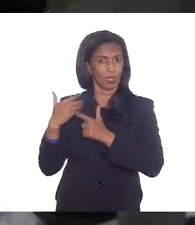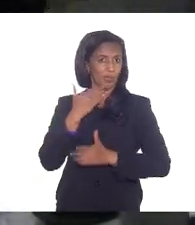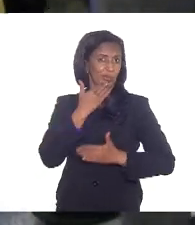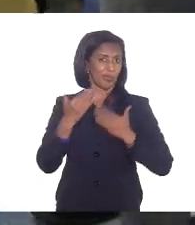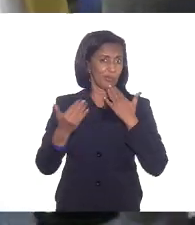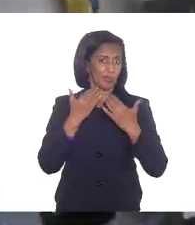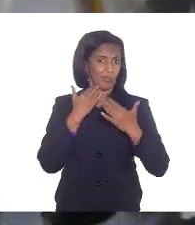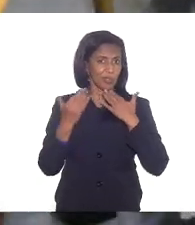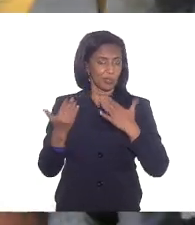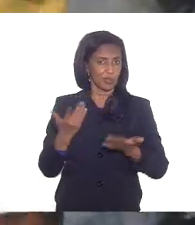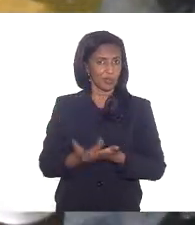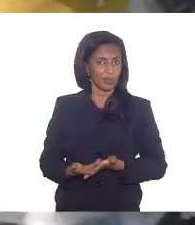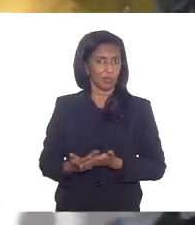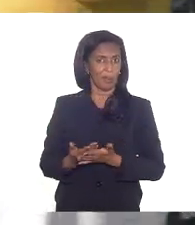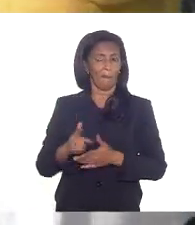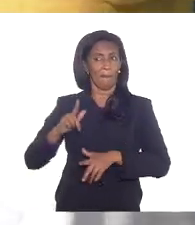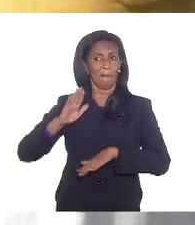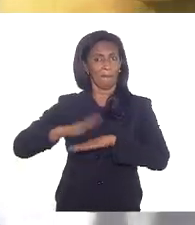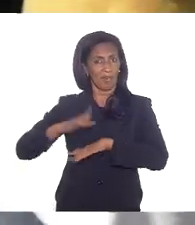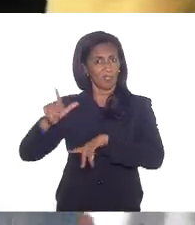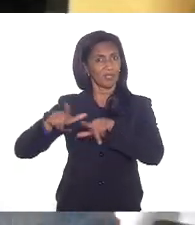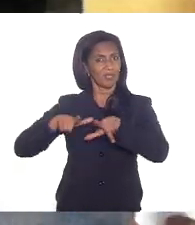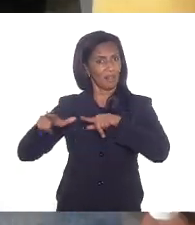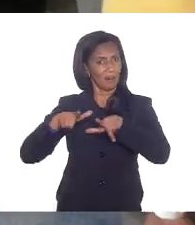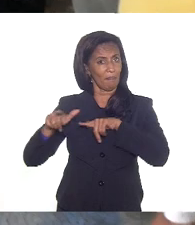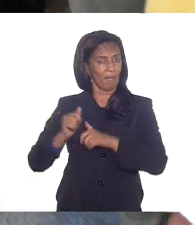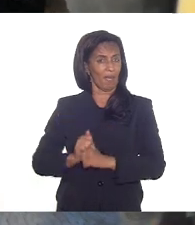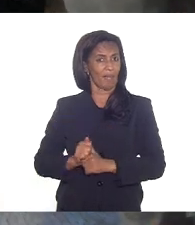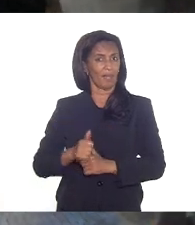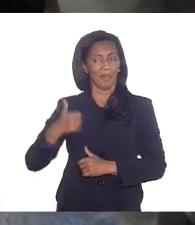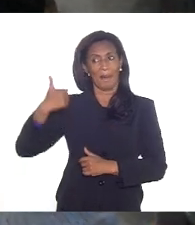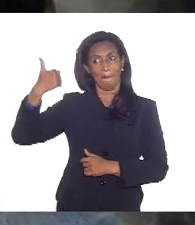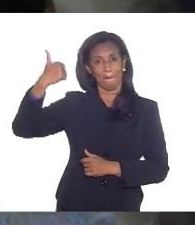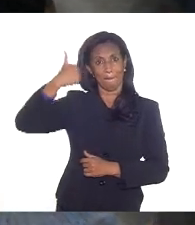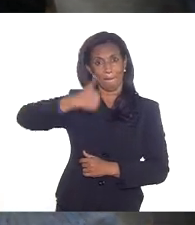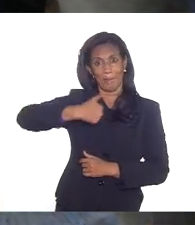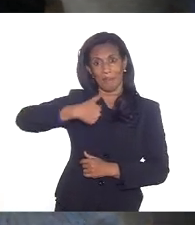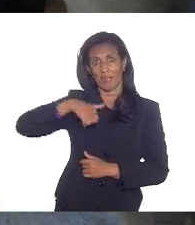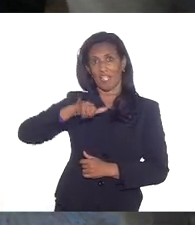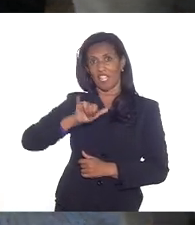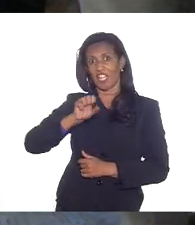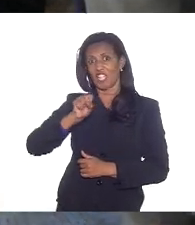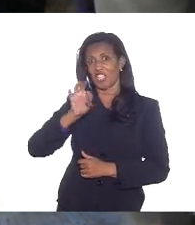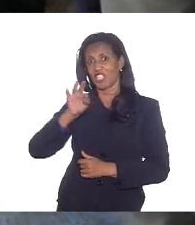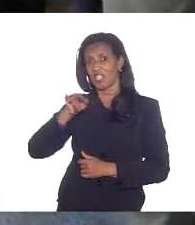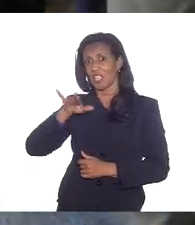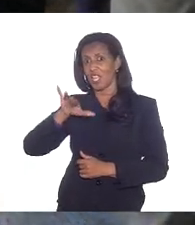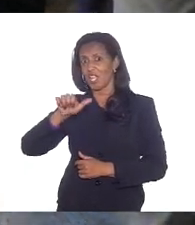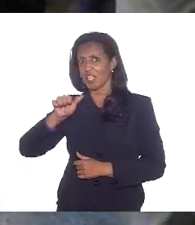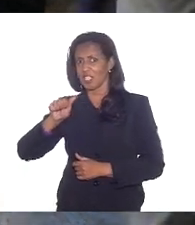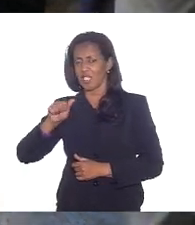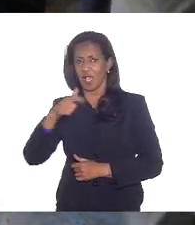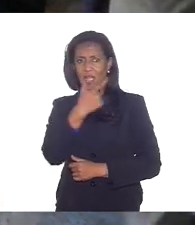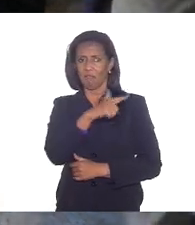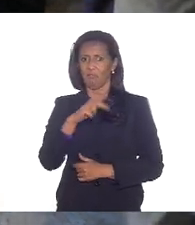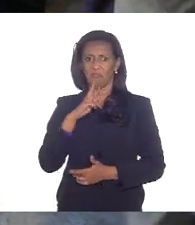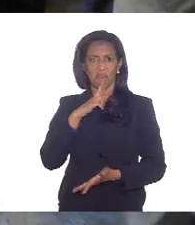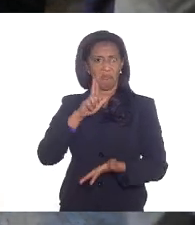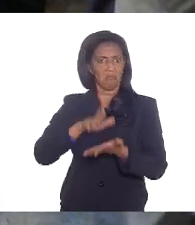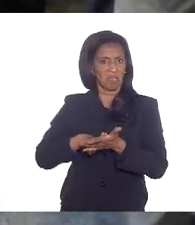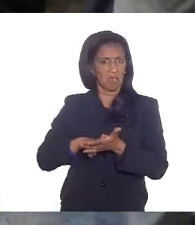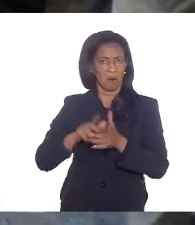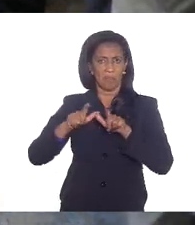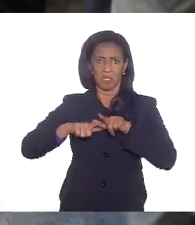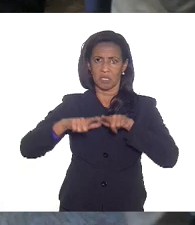demandas mais mais trabalha Justamente na primeira instância seu presidente então não vejo razão para